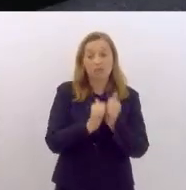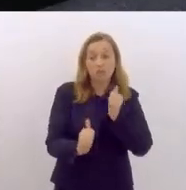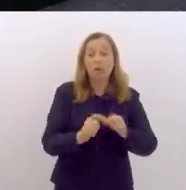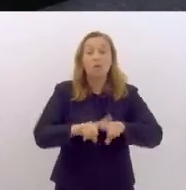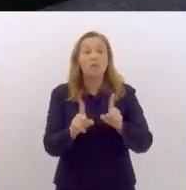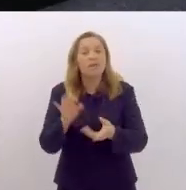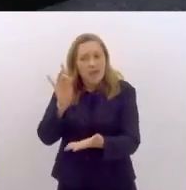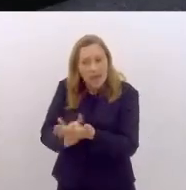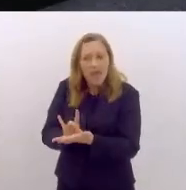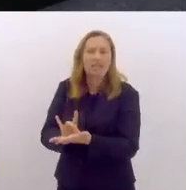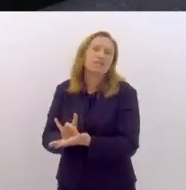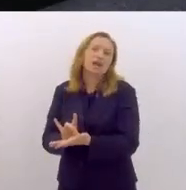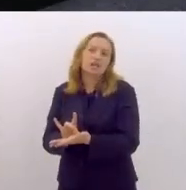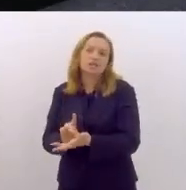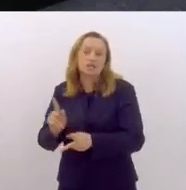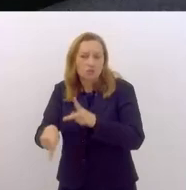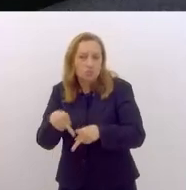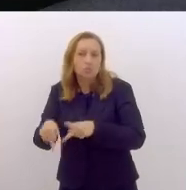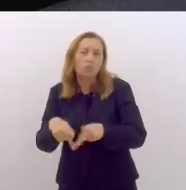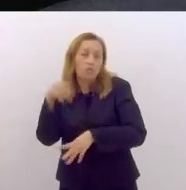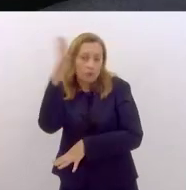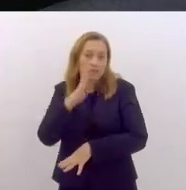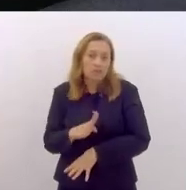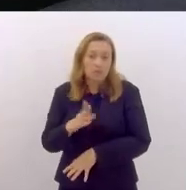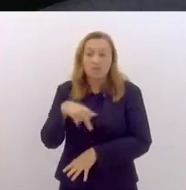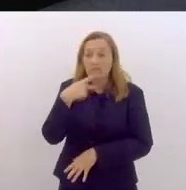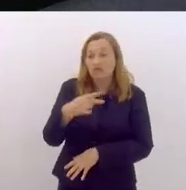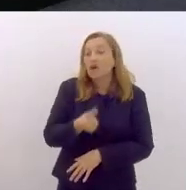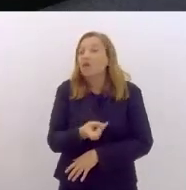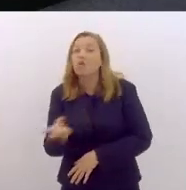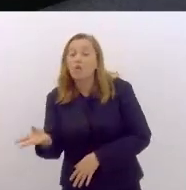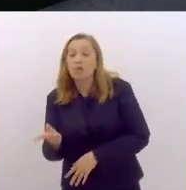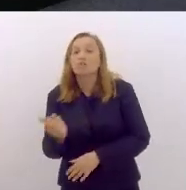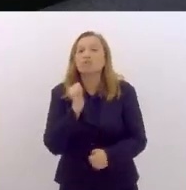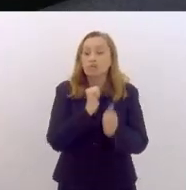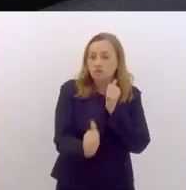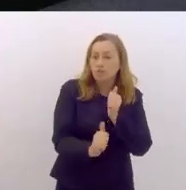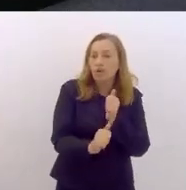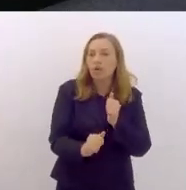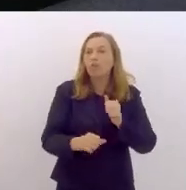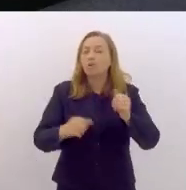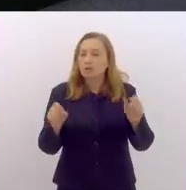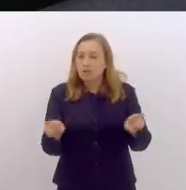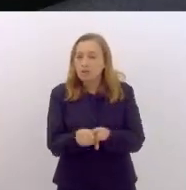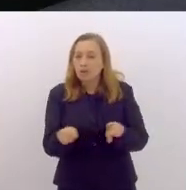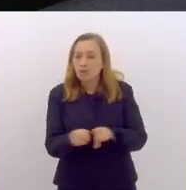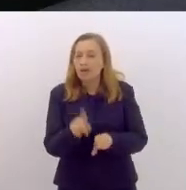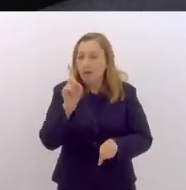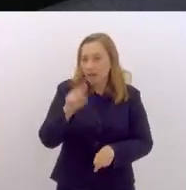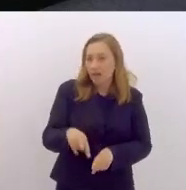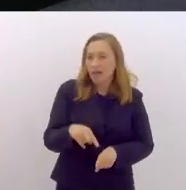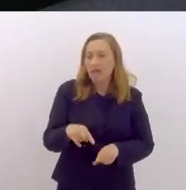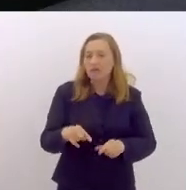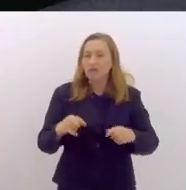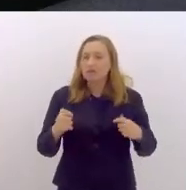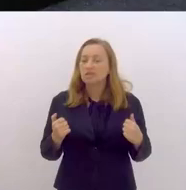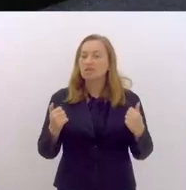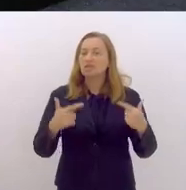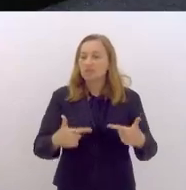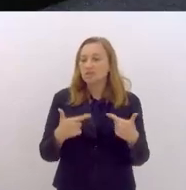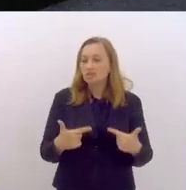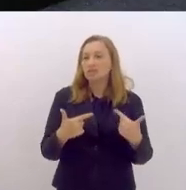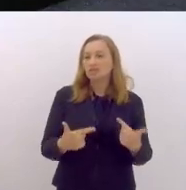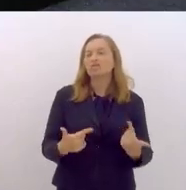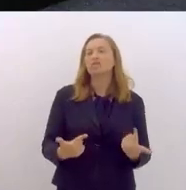a realidade da população brasileira. A gente fala o quanto que o futebol, ele também é, para além de diversão e